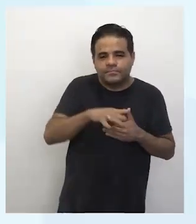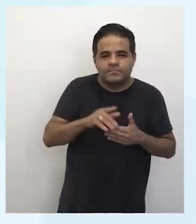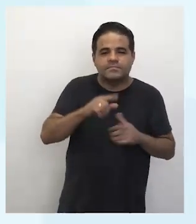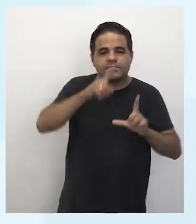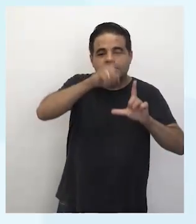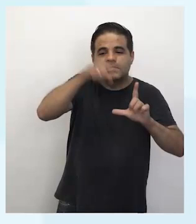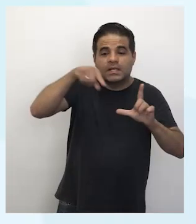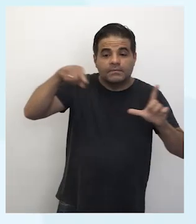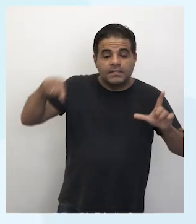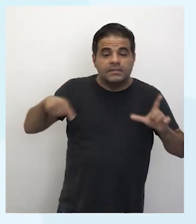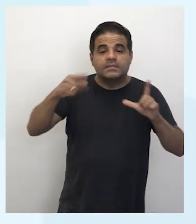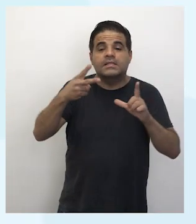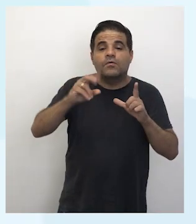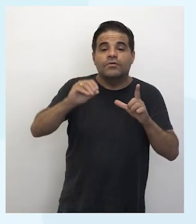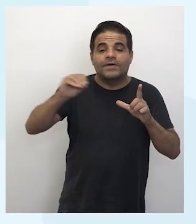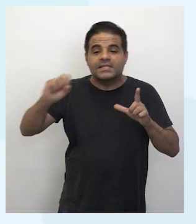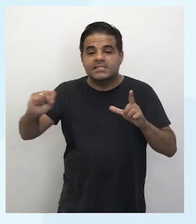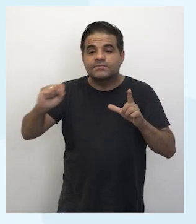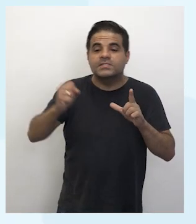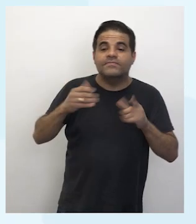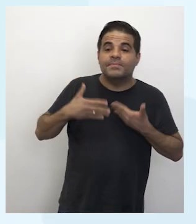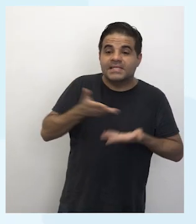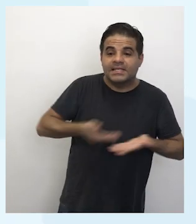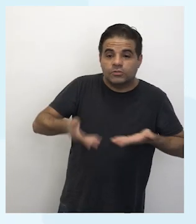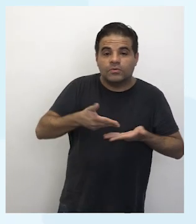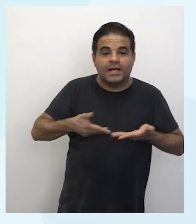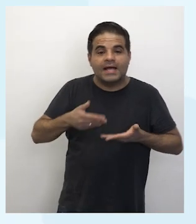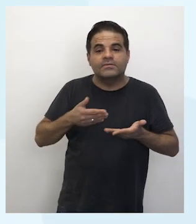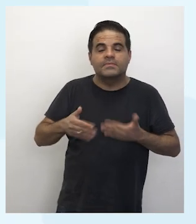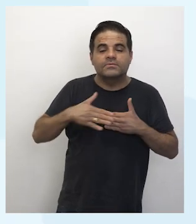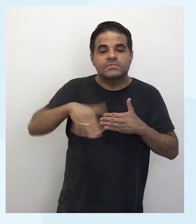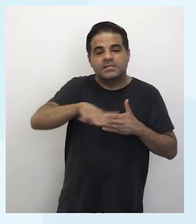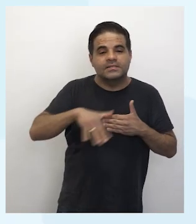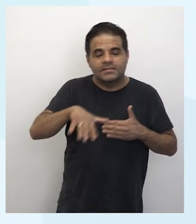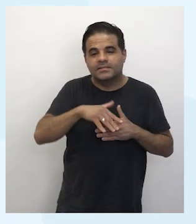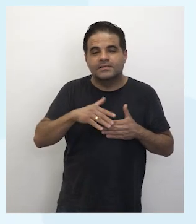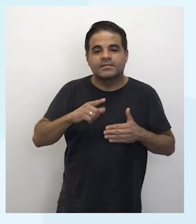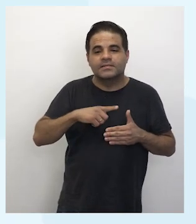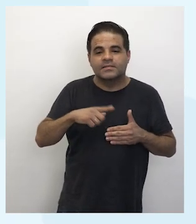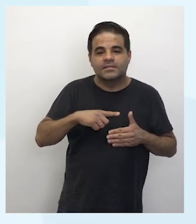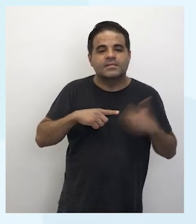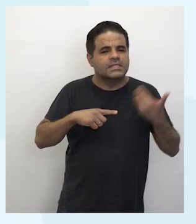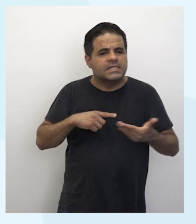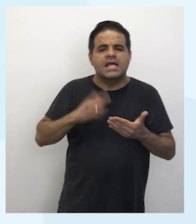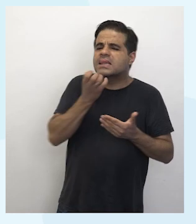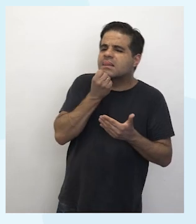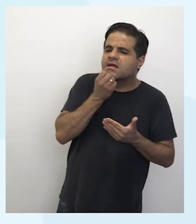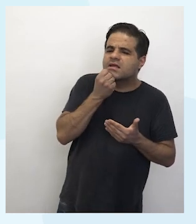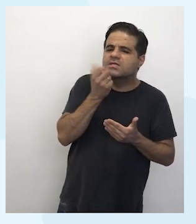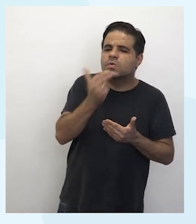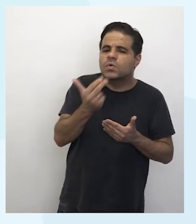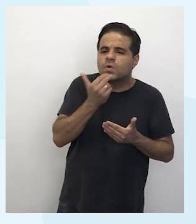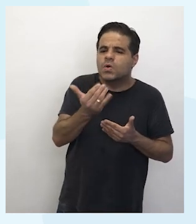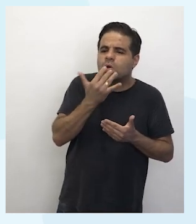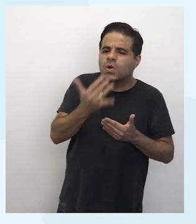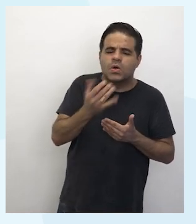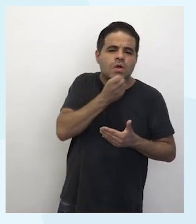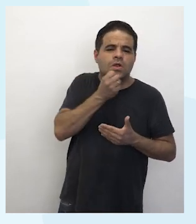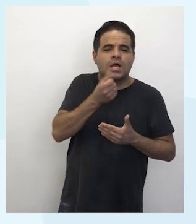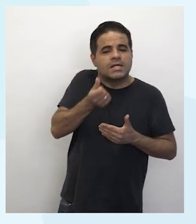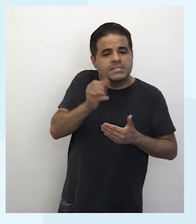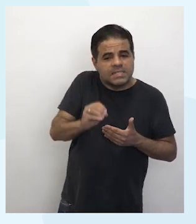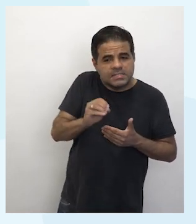2008. E você dá uma olhadinha, por exemplo, né, estudante, que esse em laranja, né, corresponde aí, ó, a